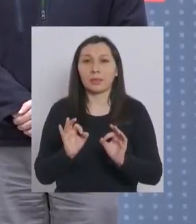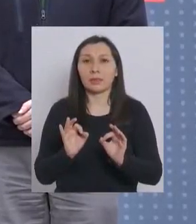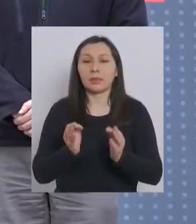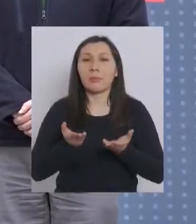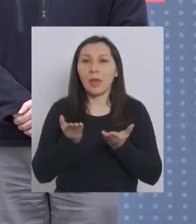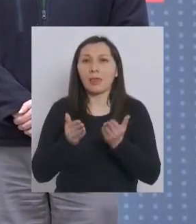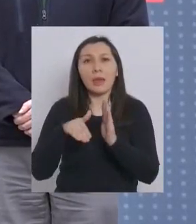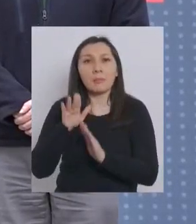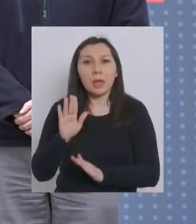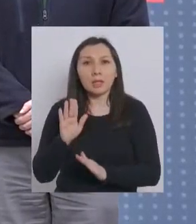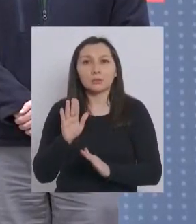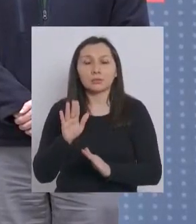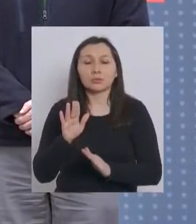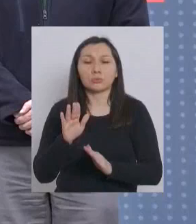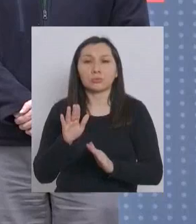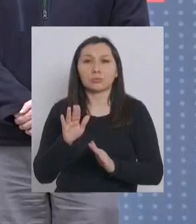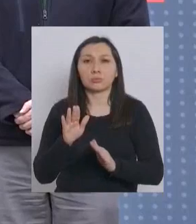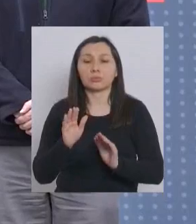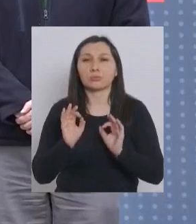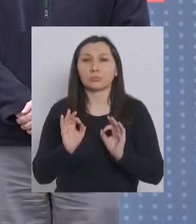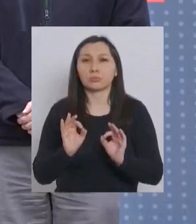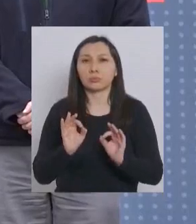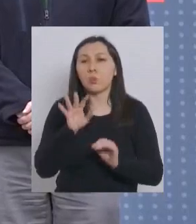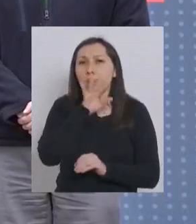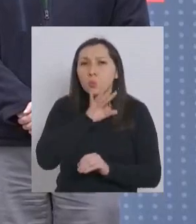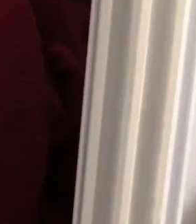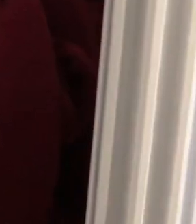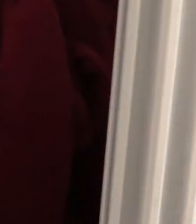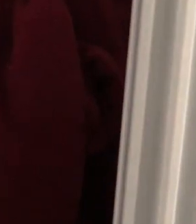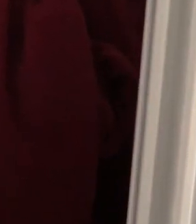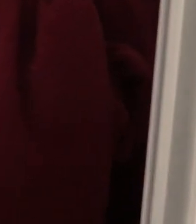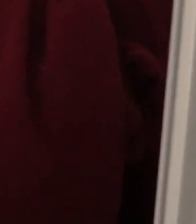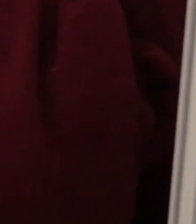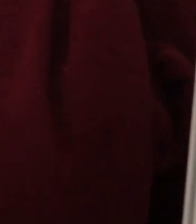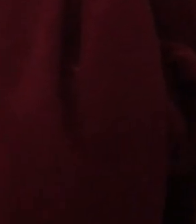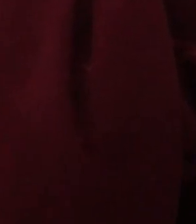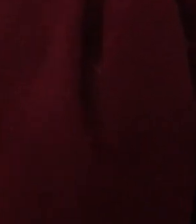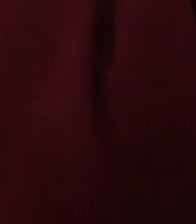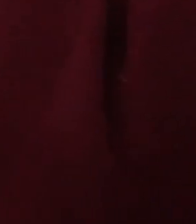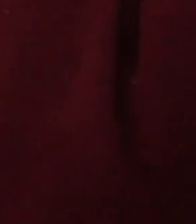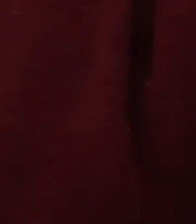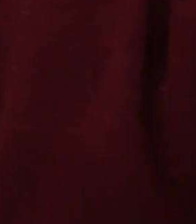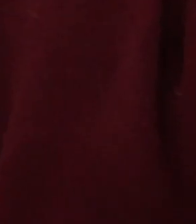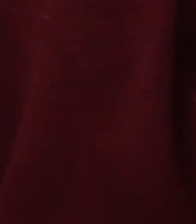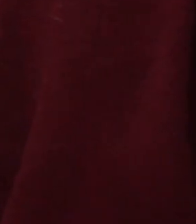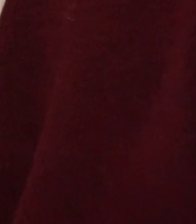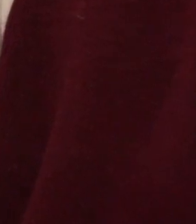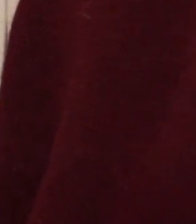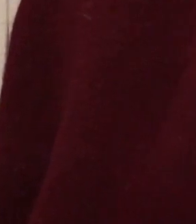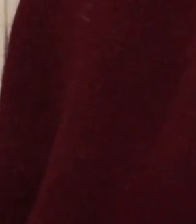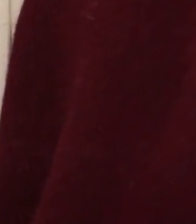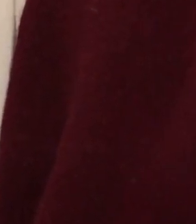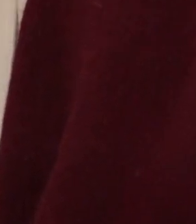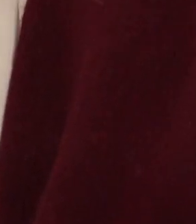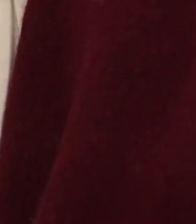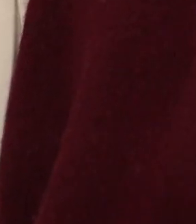País da coluna vac vacina contra o vídeo 19 desenvolvida pelo laboratório chinês se Novak para crianças maiores de